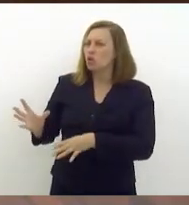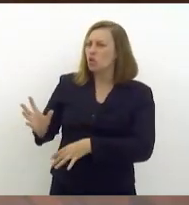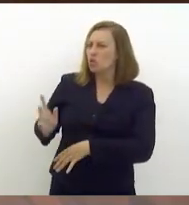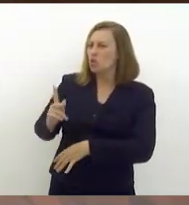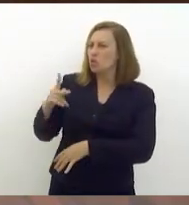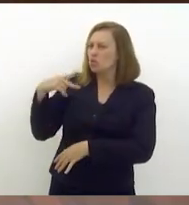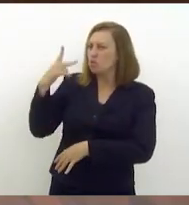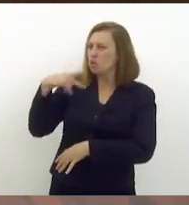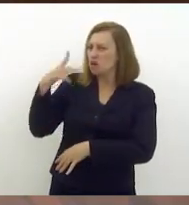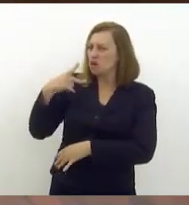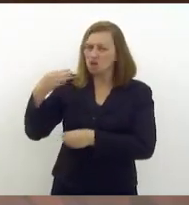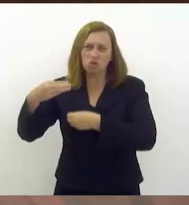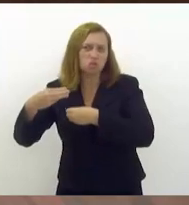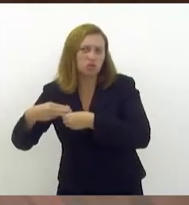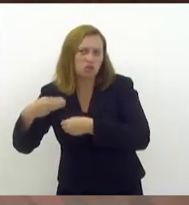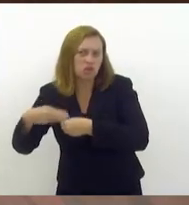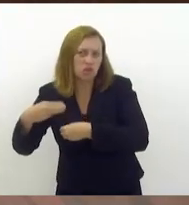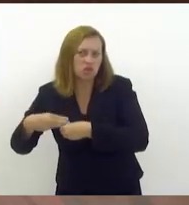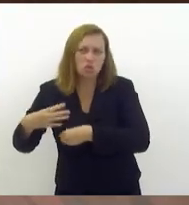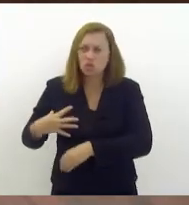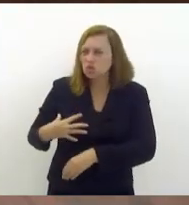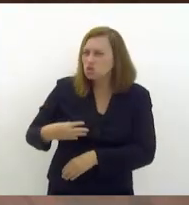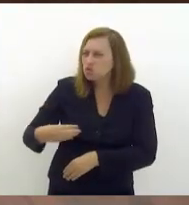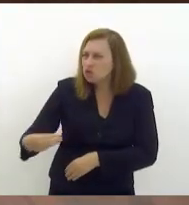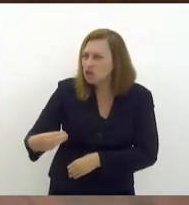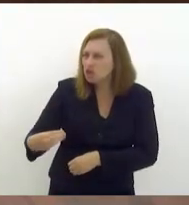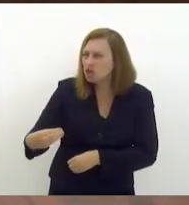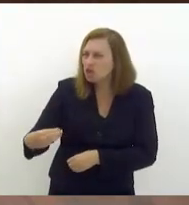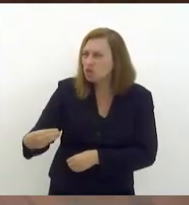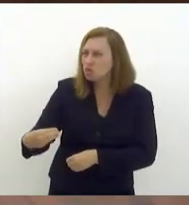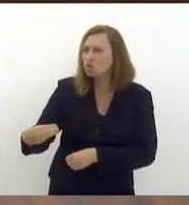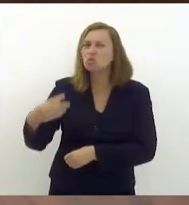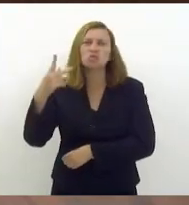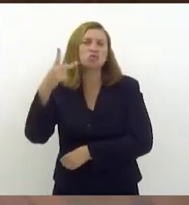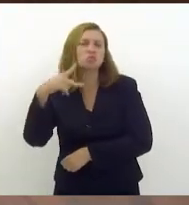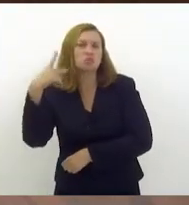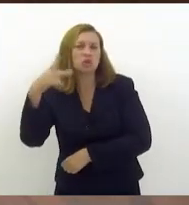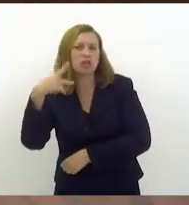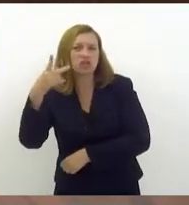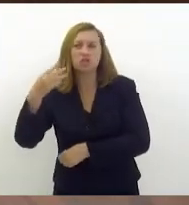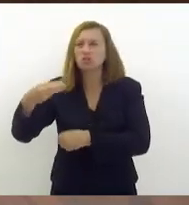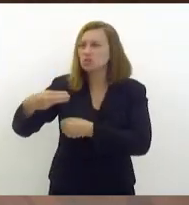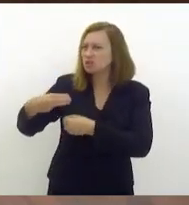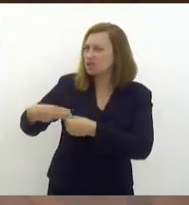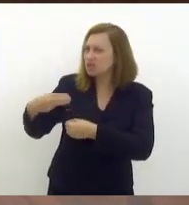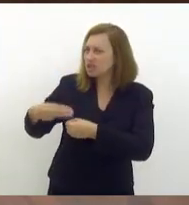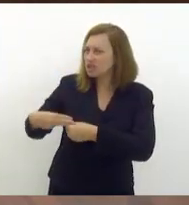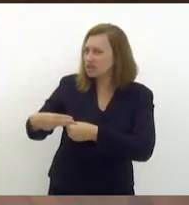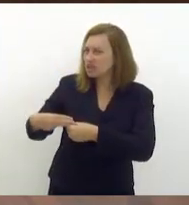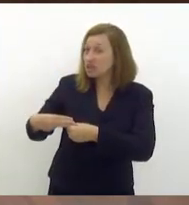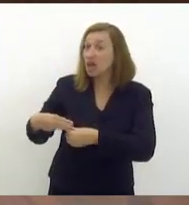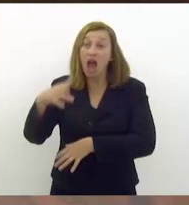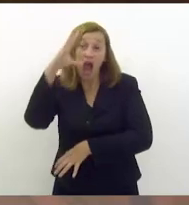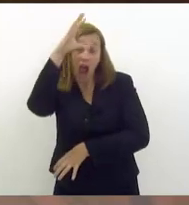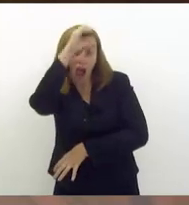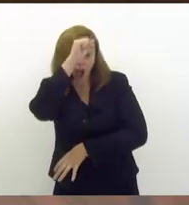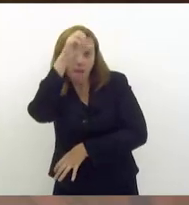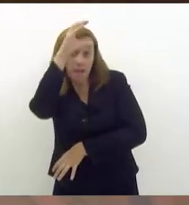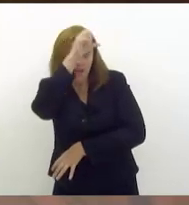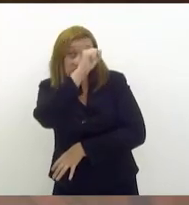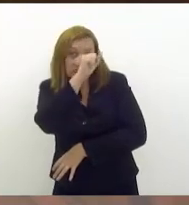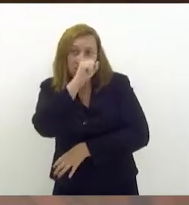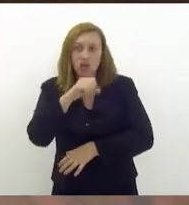município Será que os filhos da Elite política do município estão aprendendo sobre